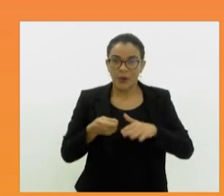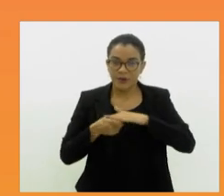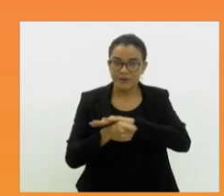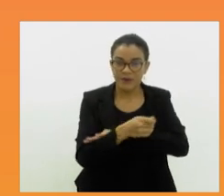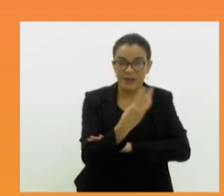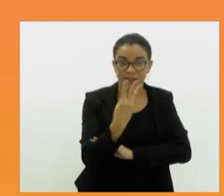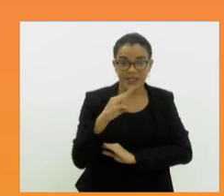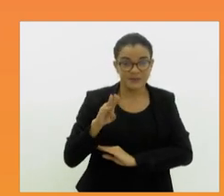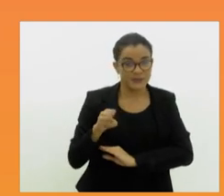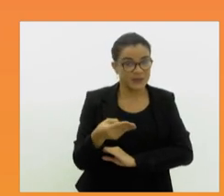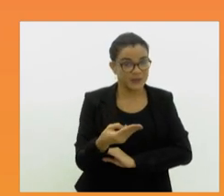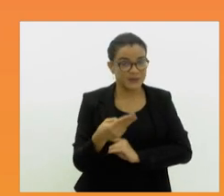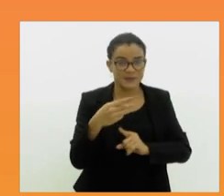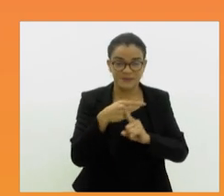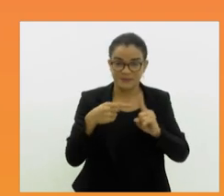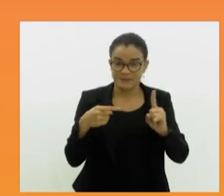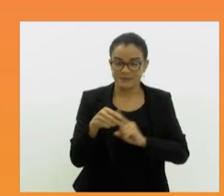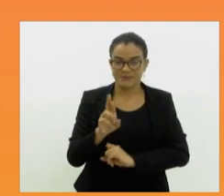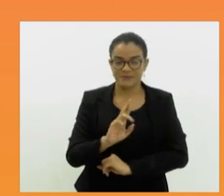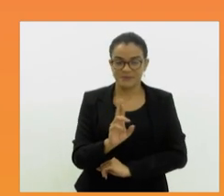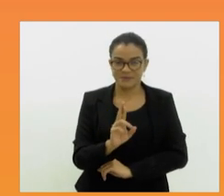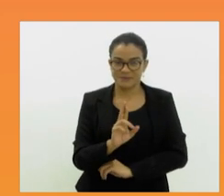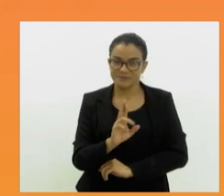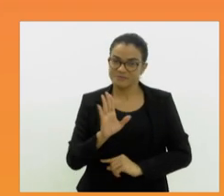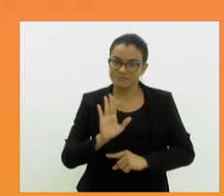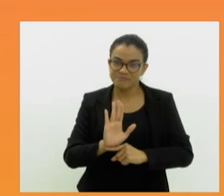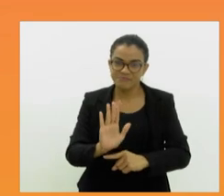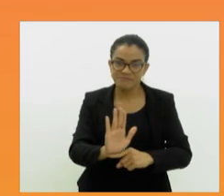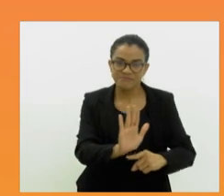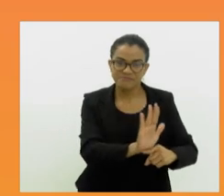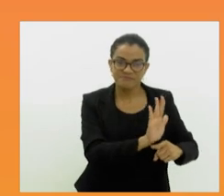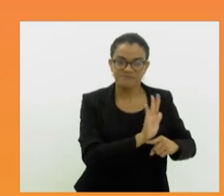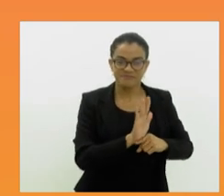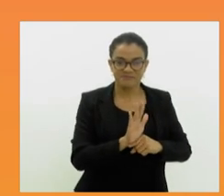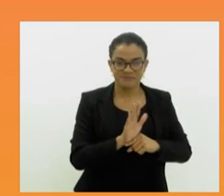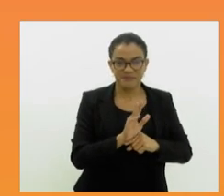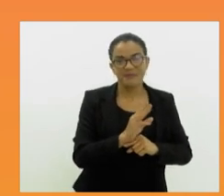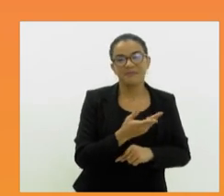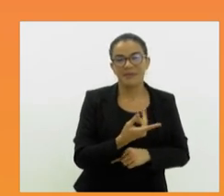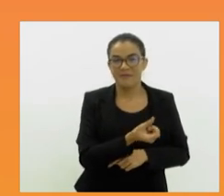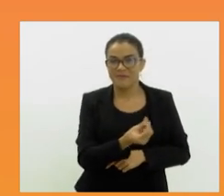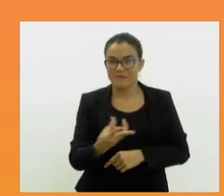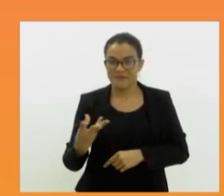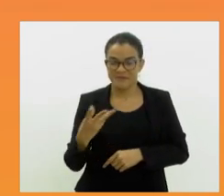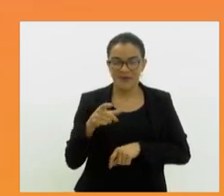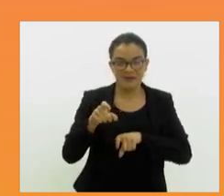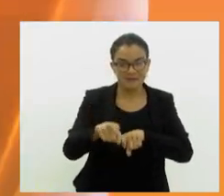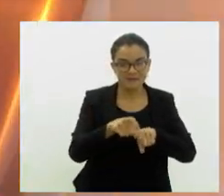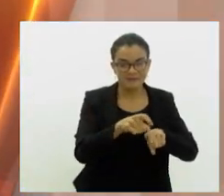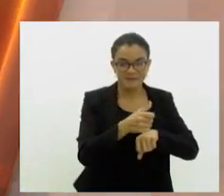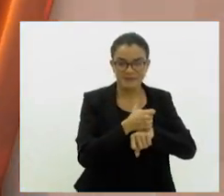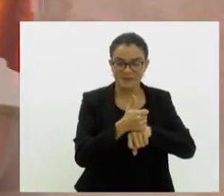foi de R$3,5 milhões, beneficiando mais de 60 mil agricultores e pecuaristas.